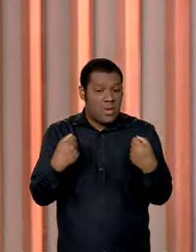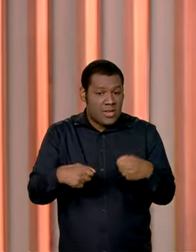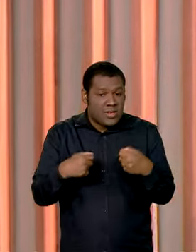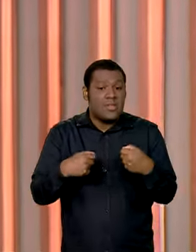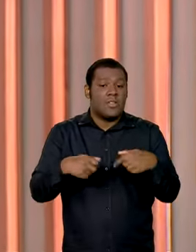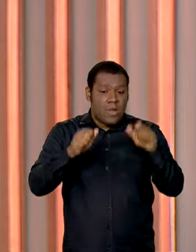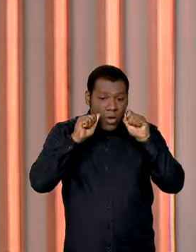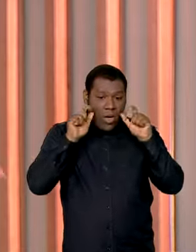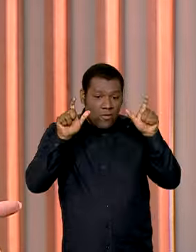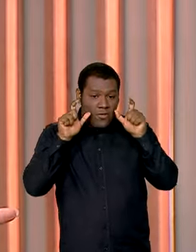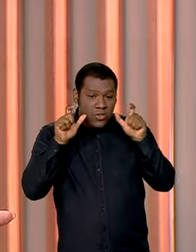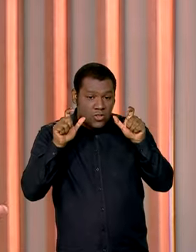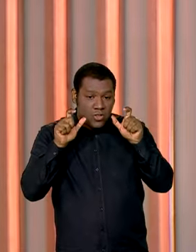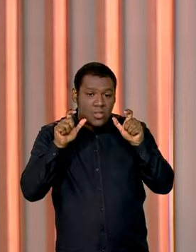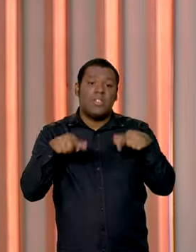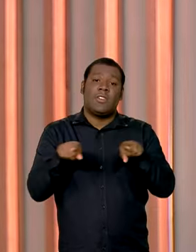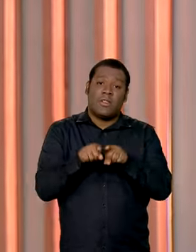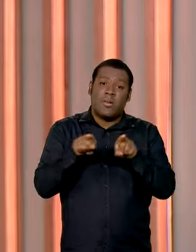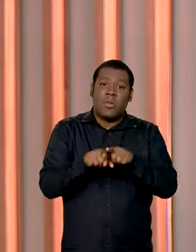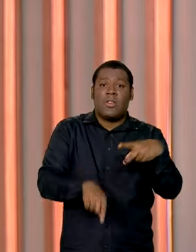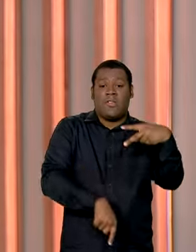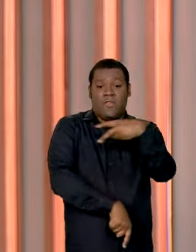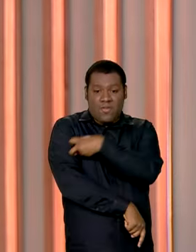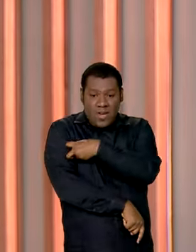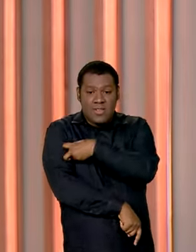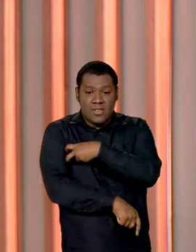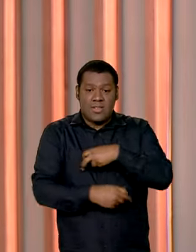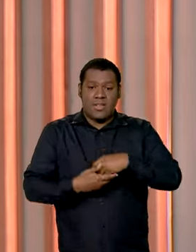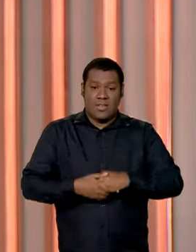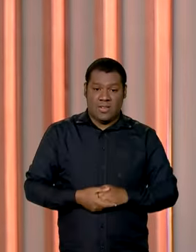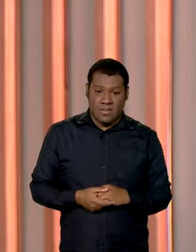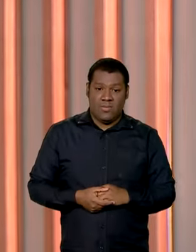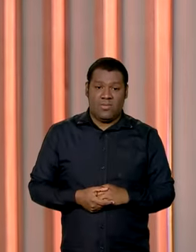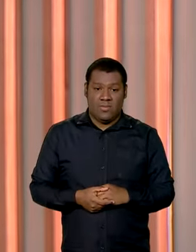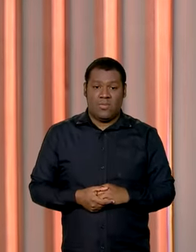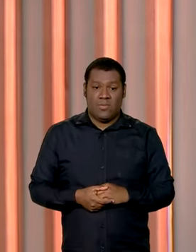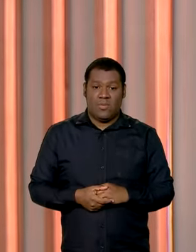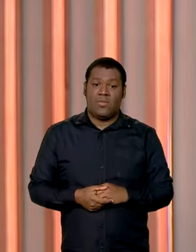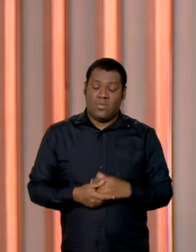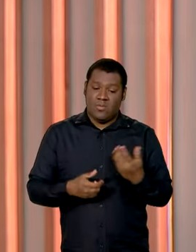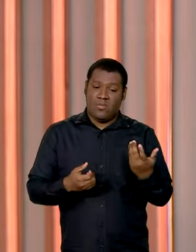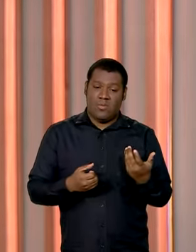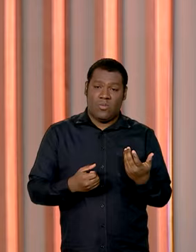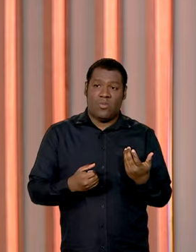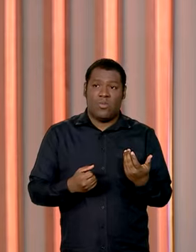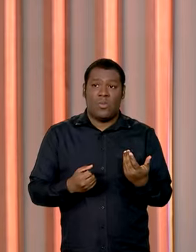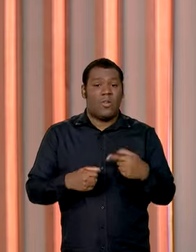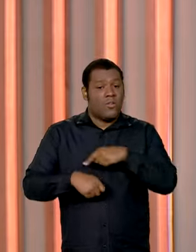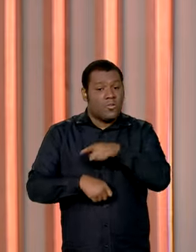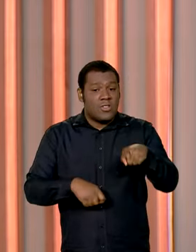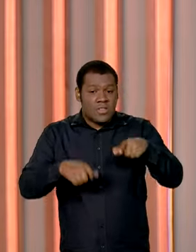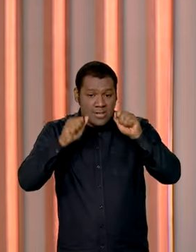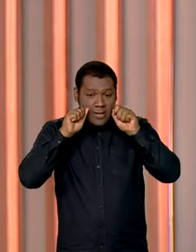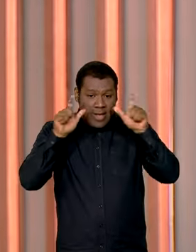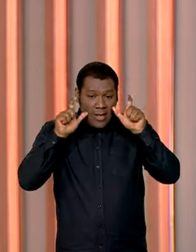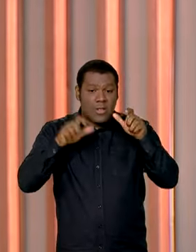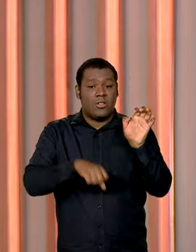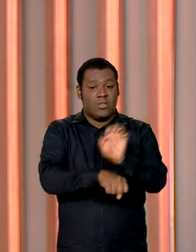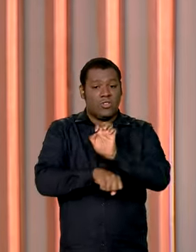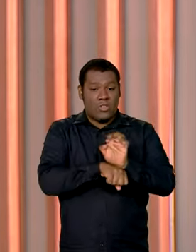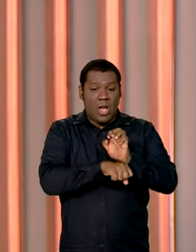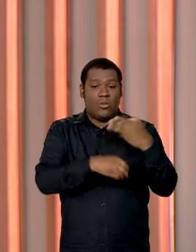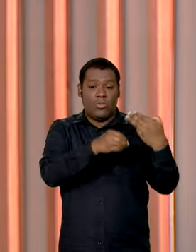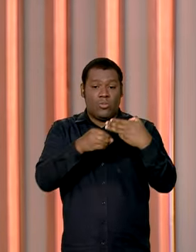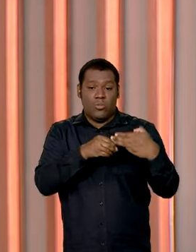de vigilância e imunização nas áreas com transmissão ativa do vírus da febre. O alerta é para que estados e